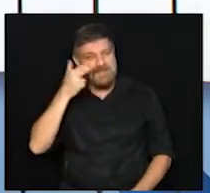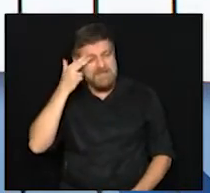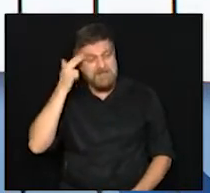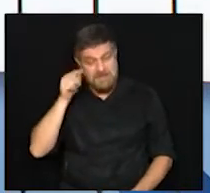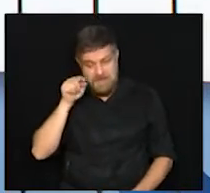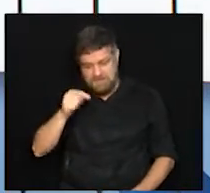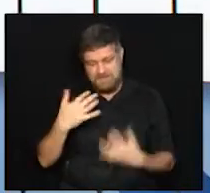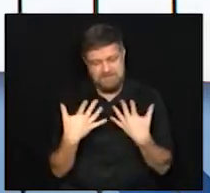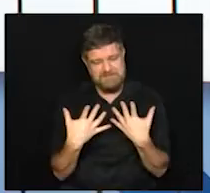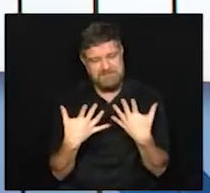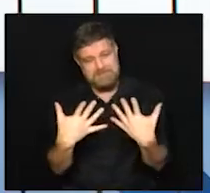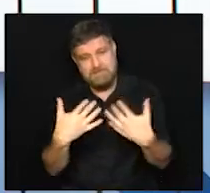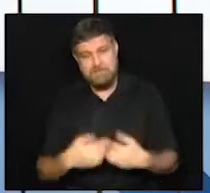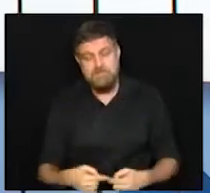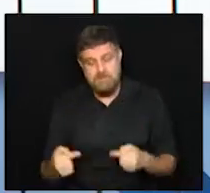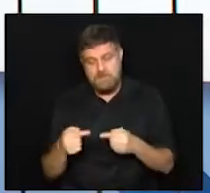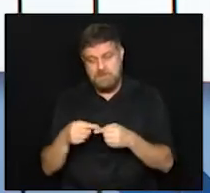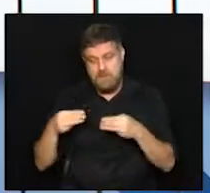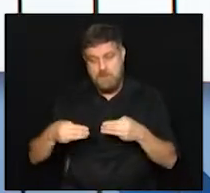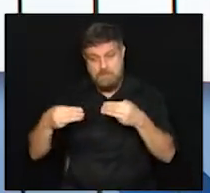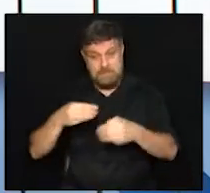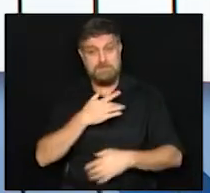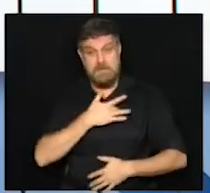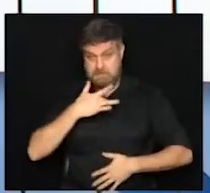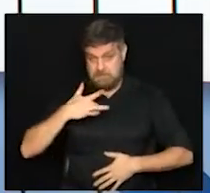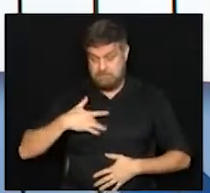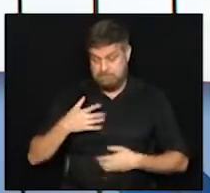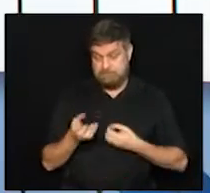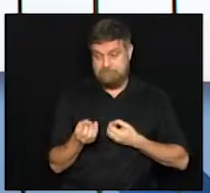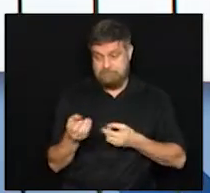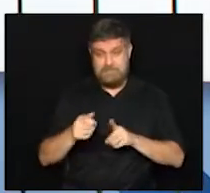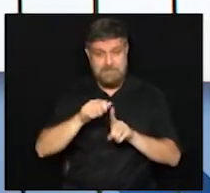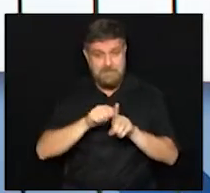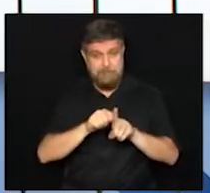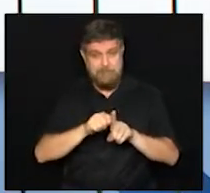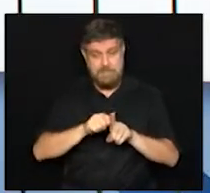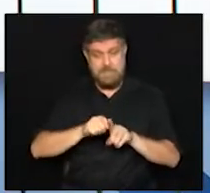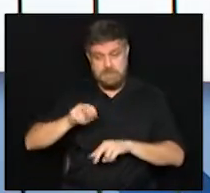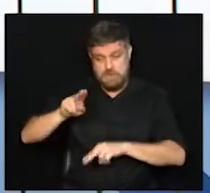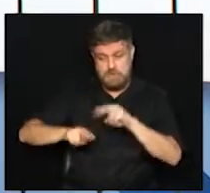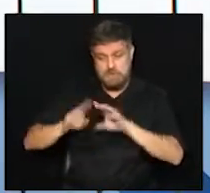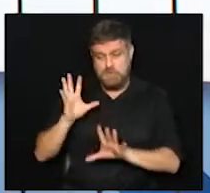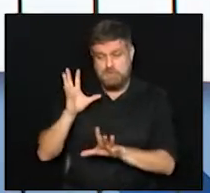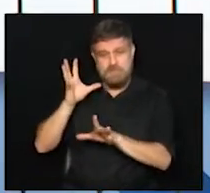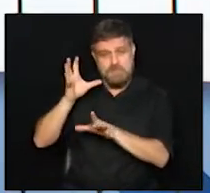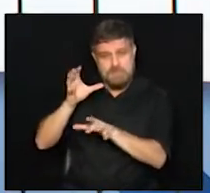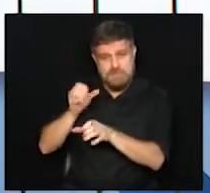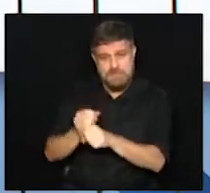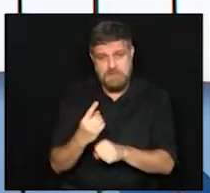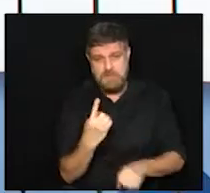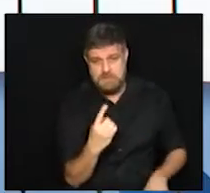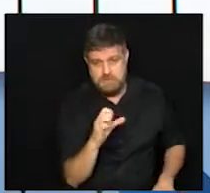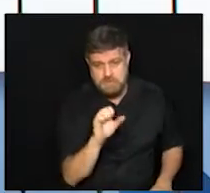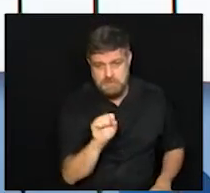aí de casa. E de acordo com o Ministério da Saúde, o mês de junho fechou com